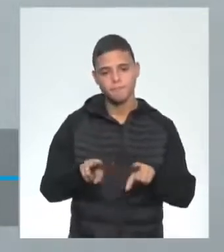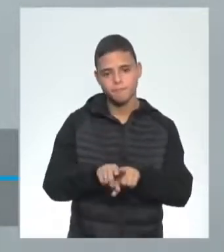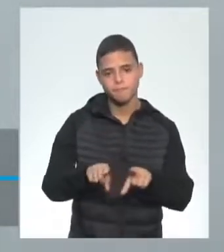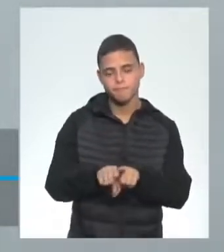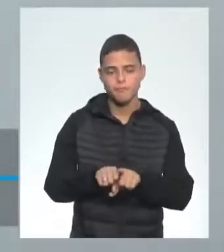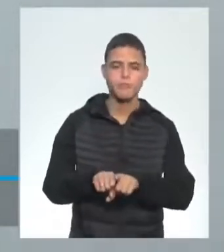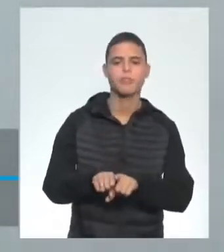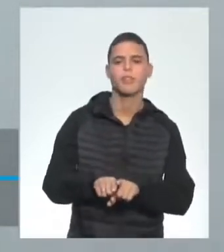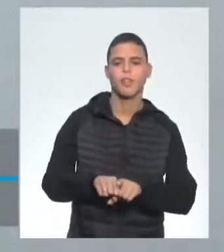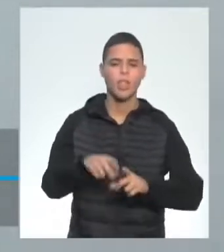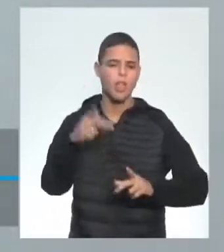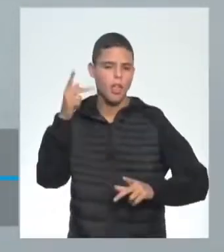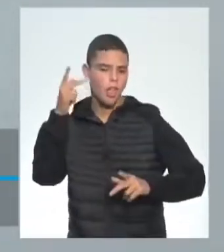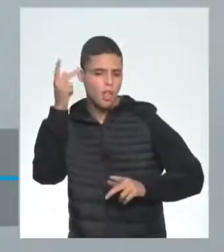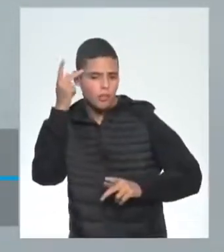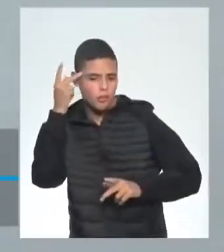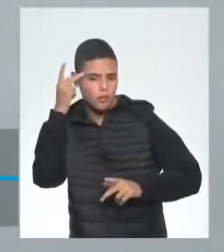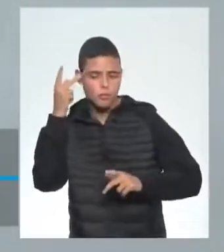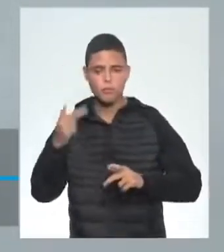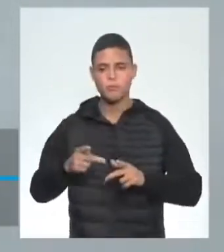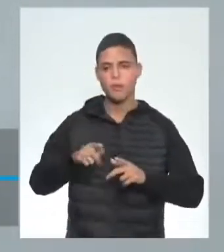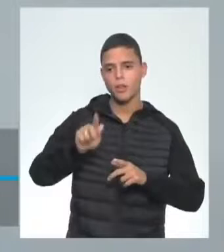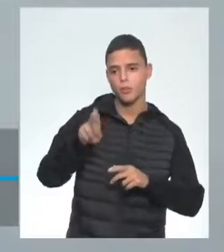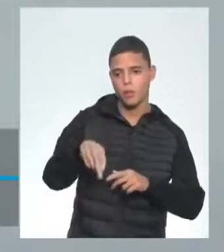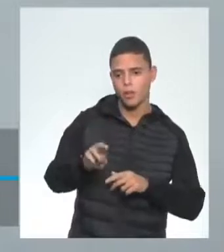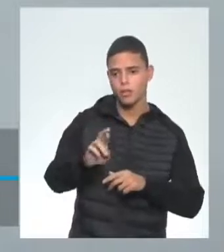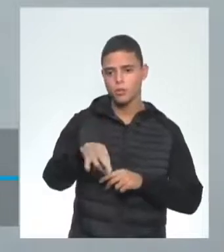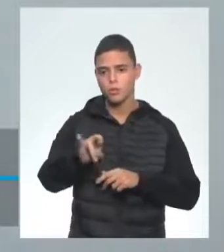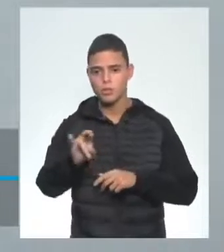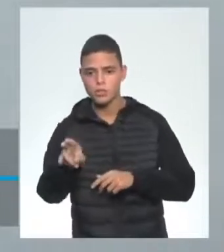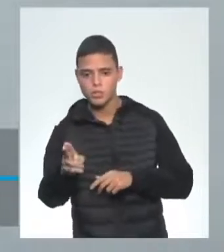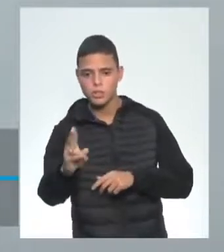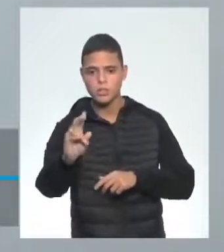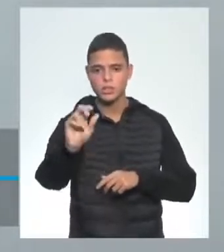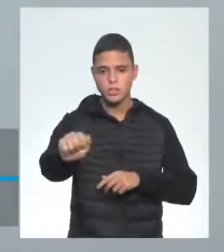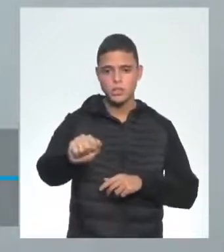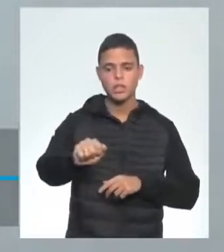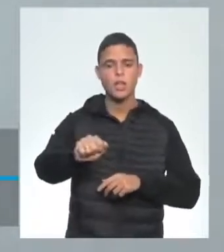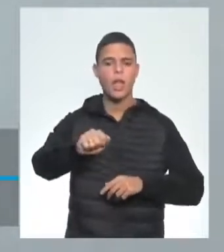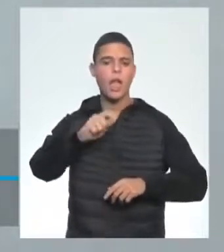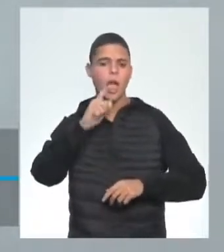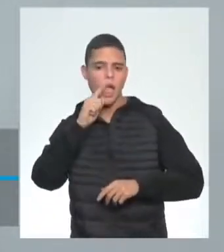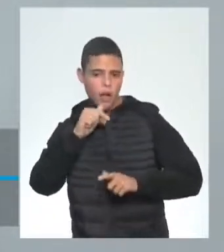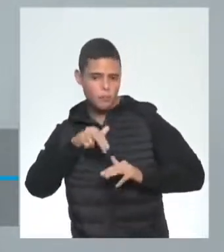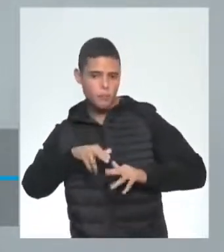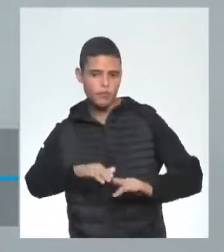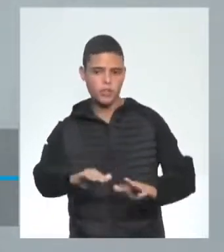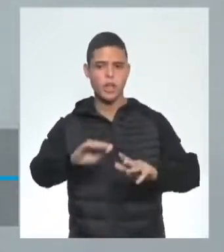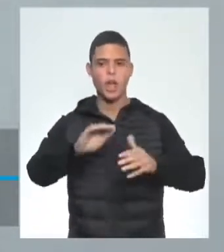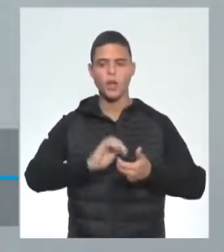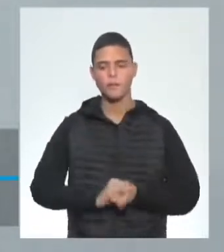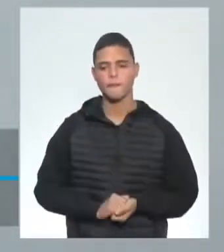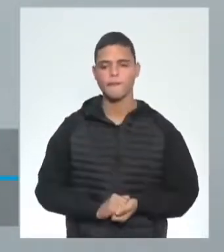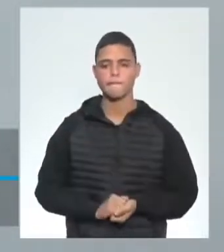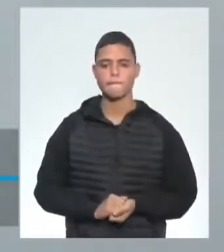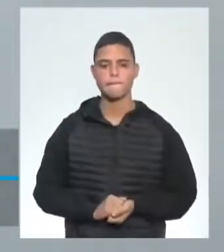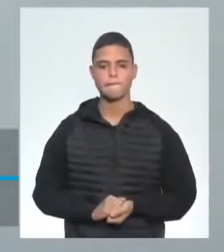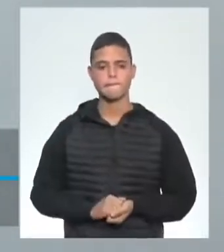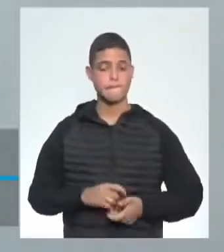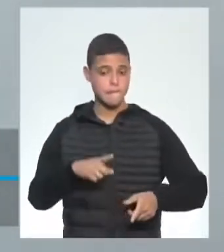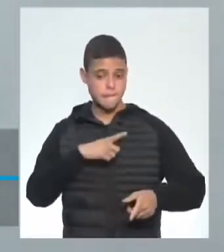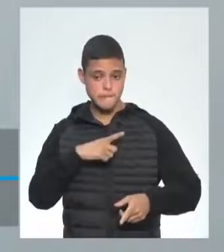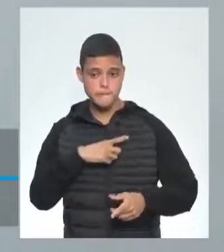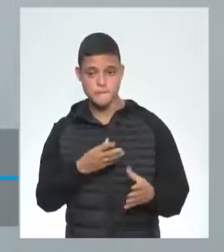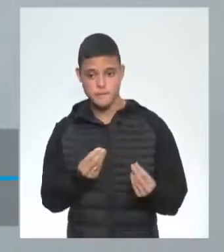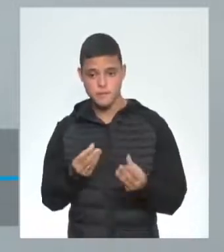fala São Paulo, Guarujá, Ubatuba, Poços de Caldas. Vamos ver se eu tenho mais respostas